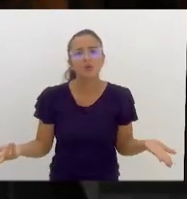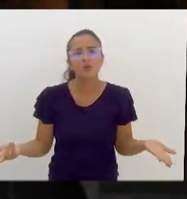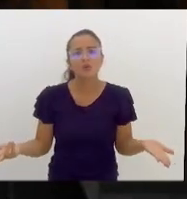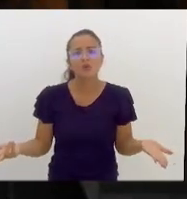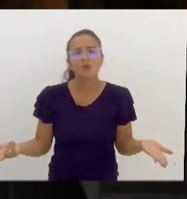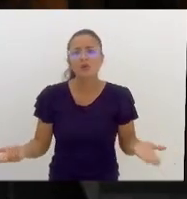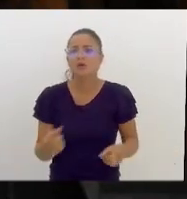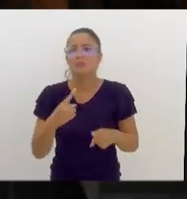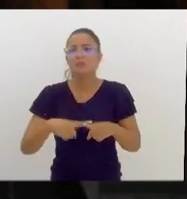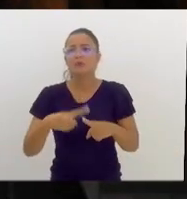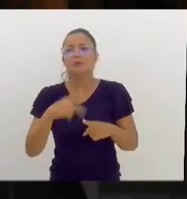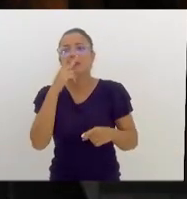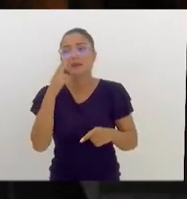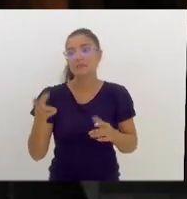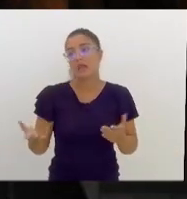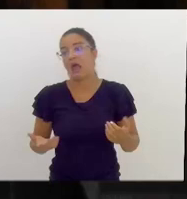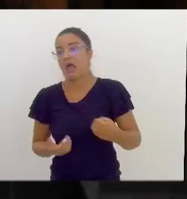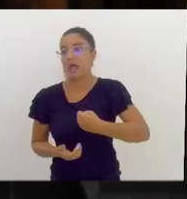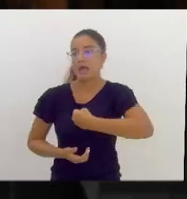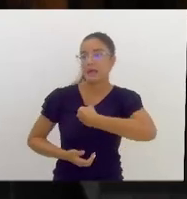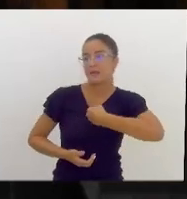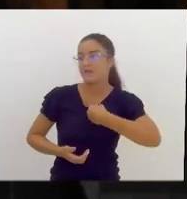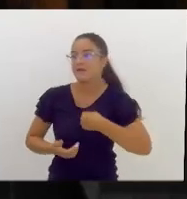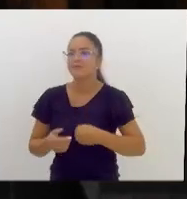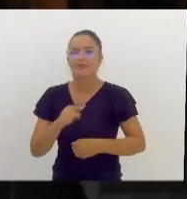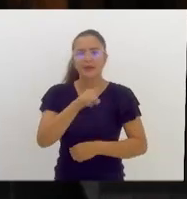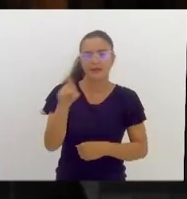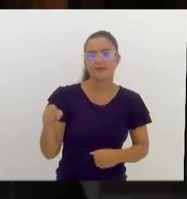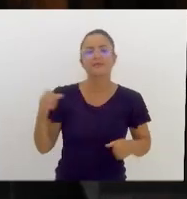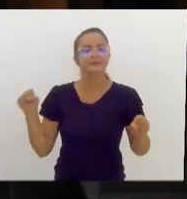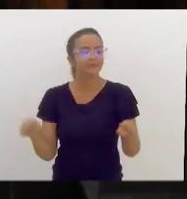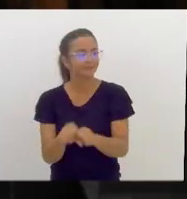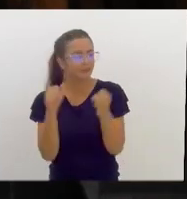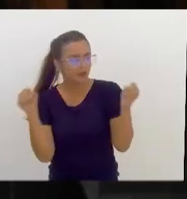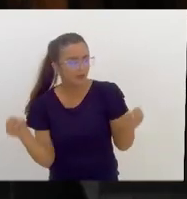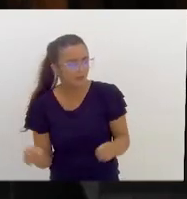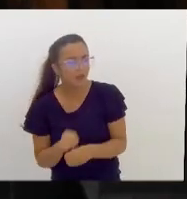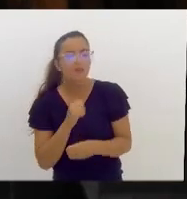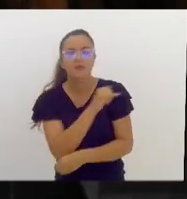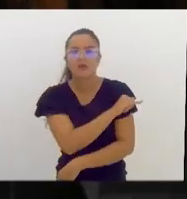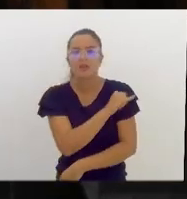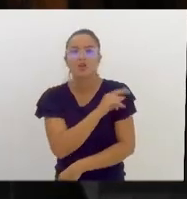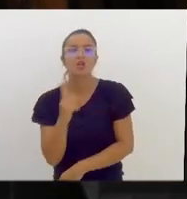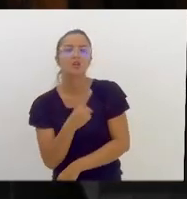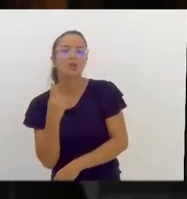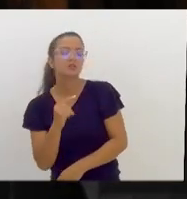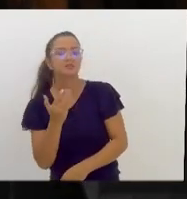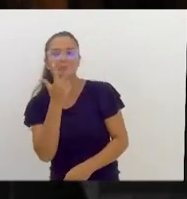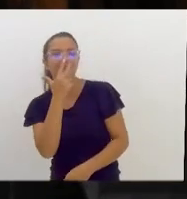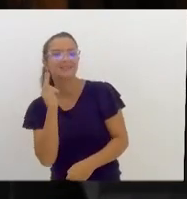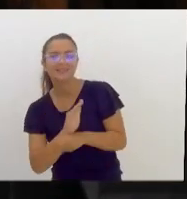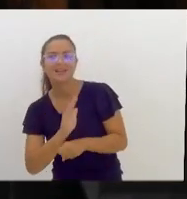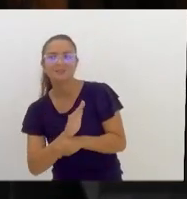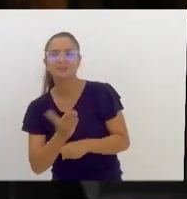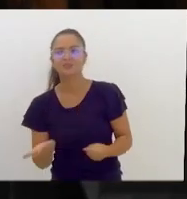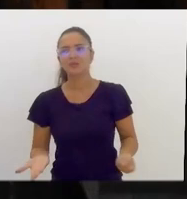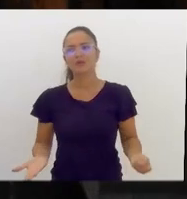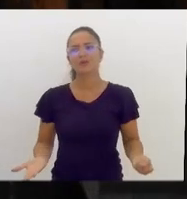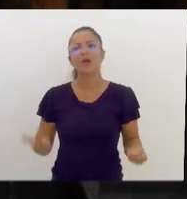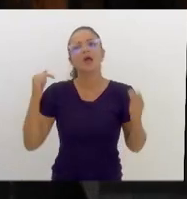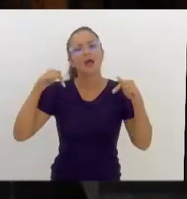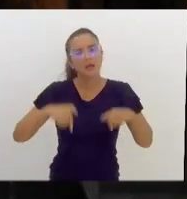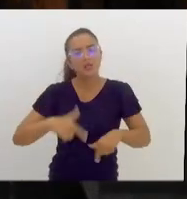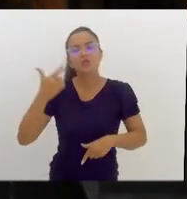papel de escudo daqueles que quebraram o Estado do Rio de Janeiro. Então, eu venho aqui mais uma vez ao